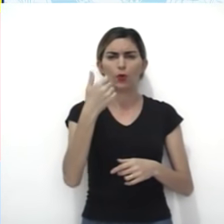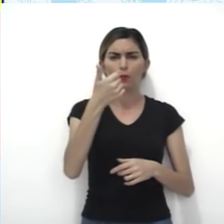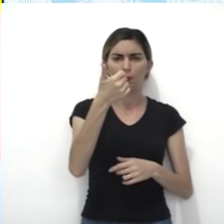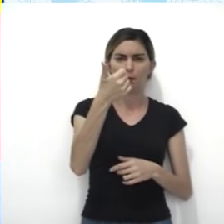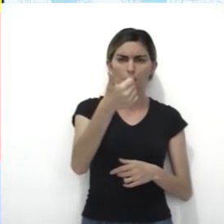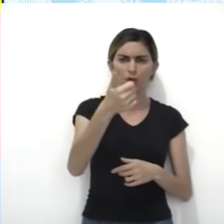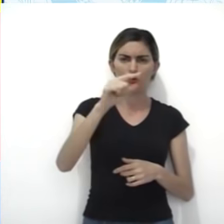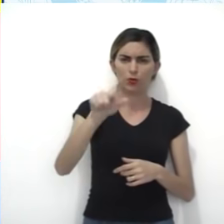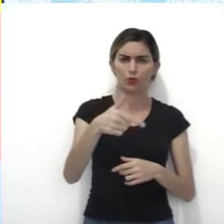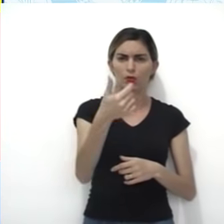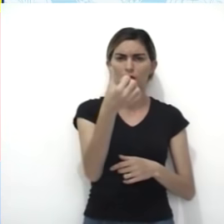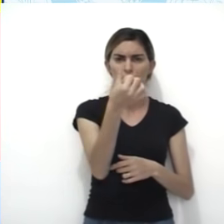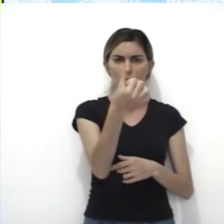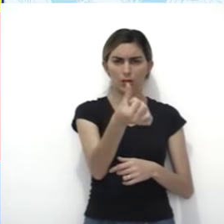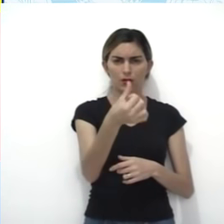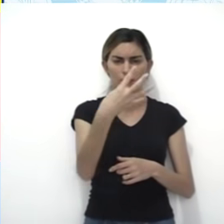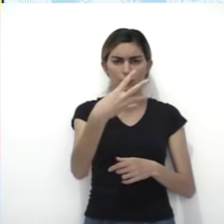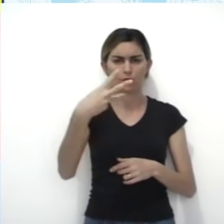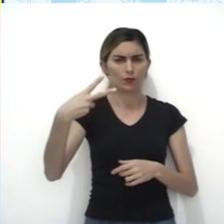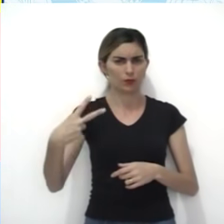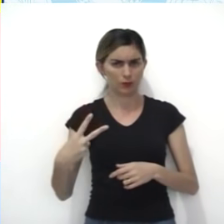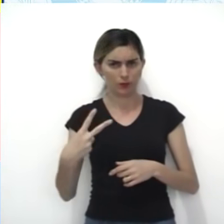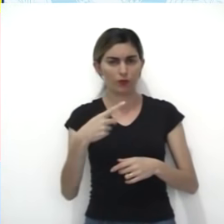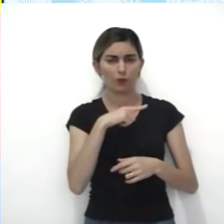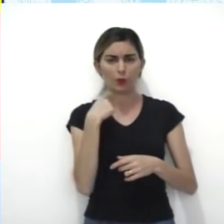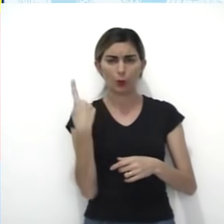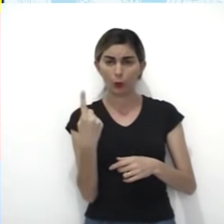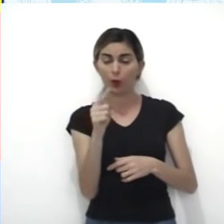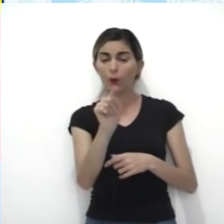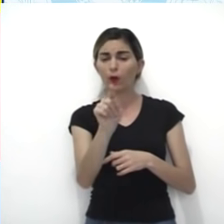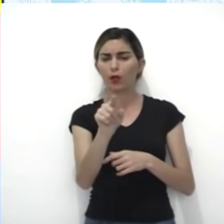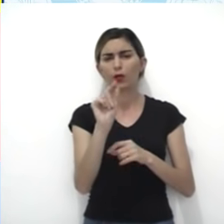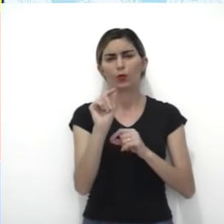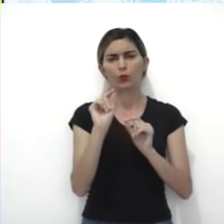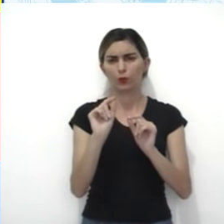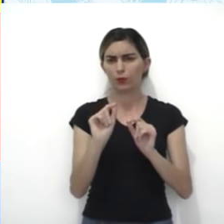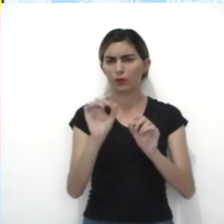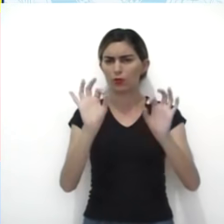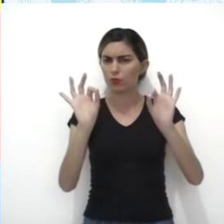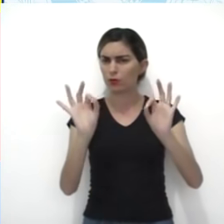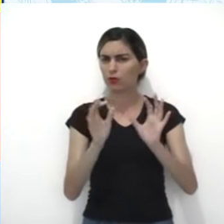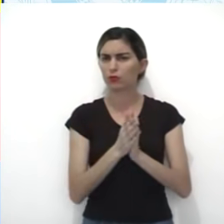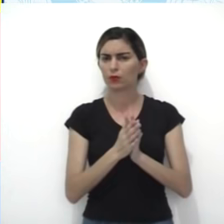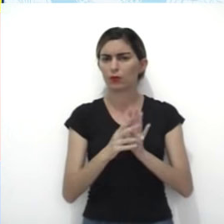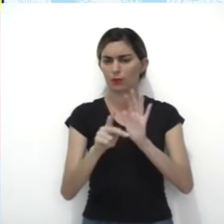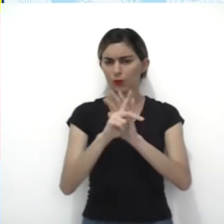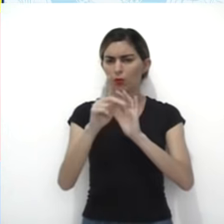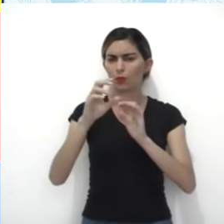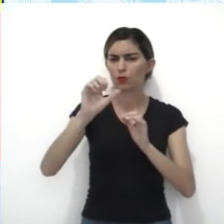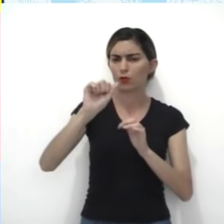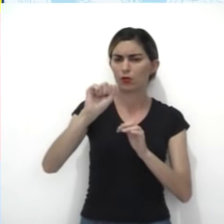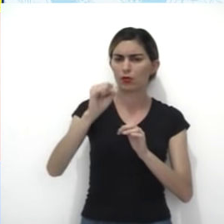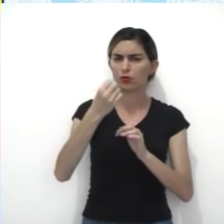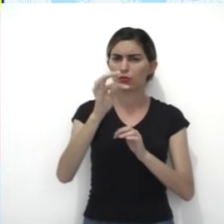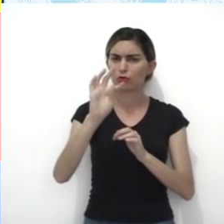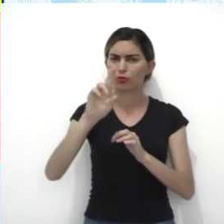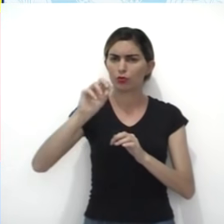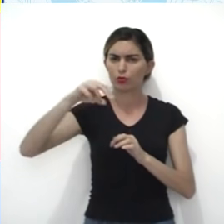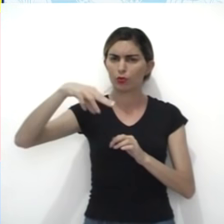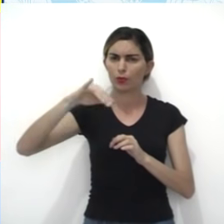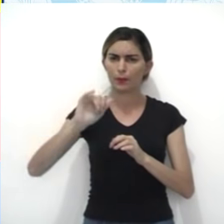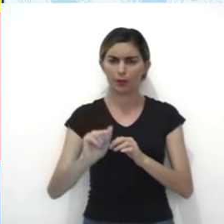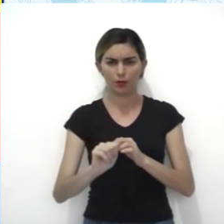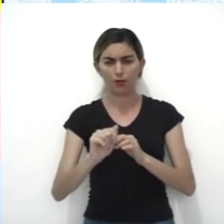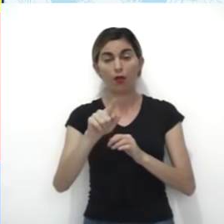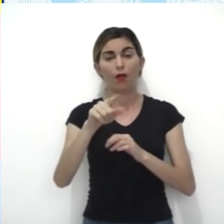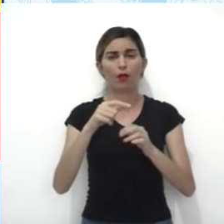morreu em 1642 e o que que galileu e fez de especial para astronomia o